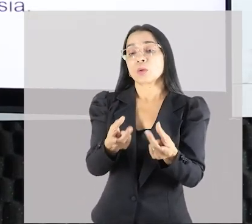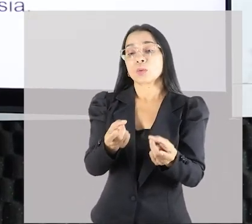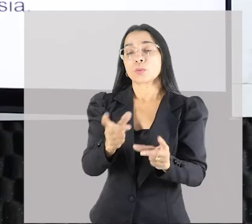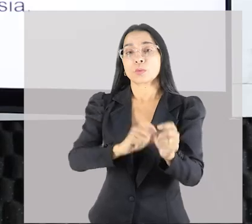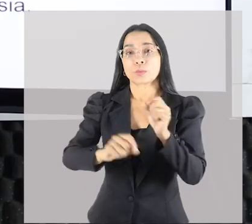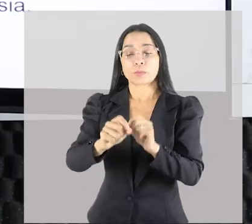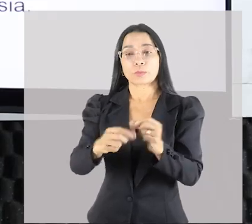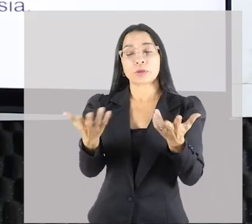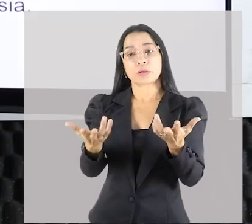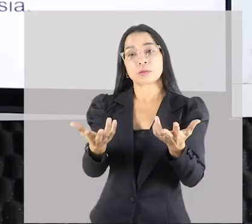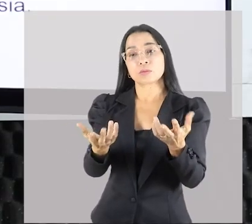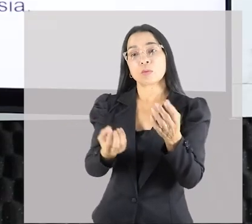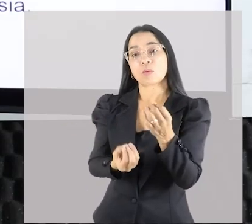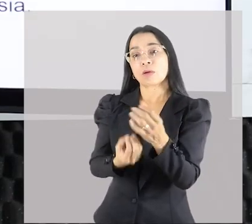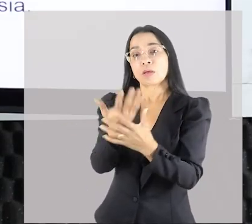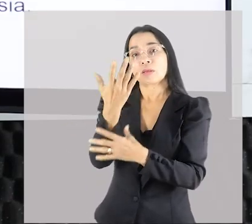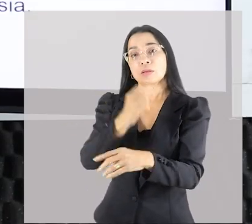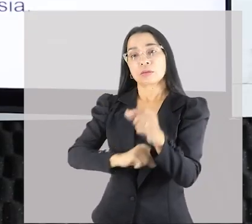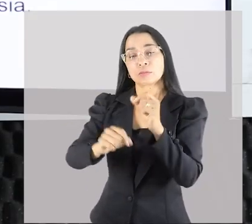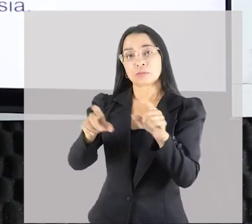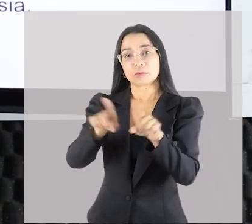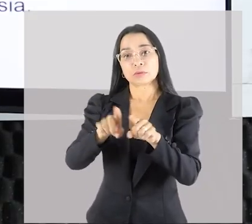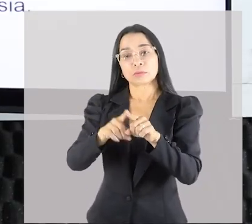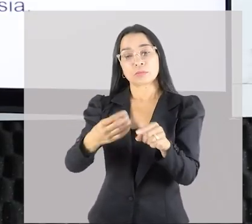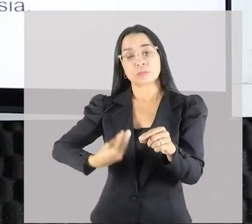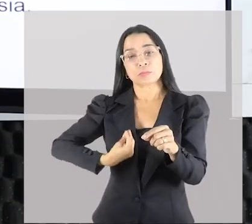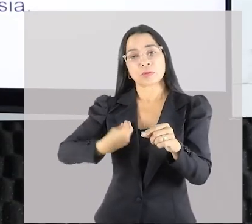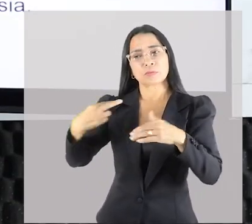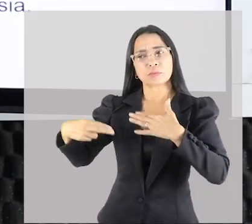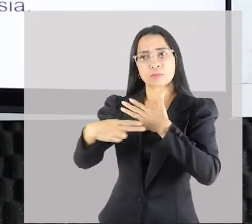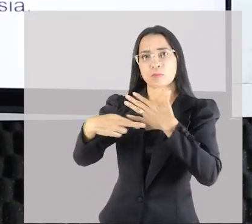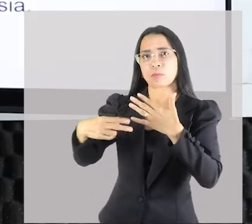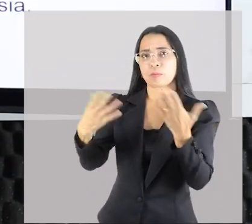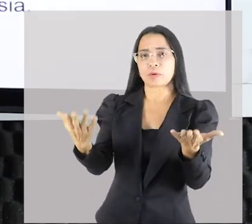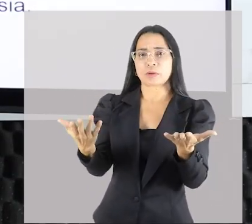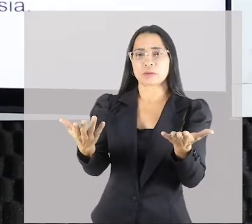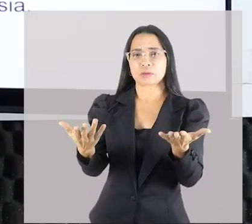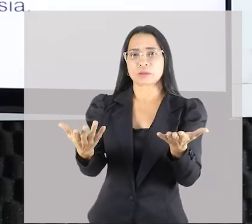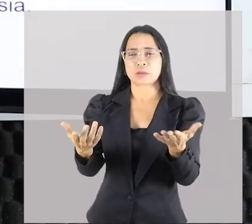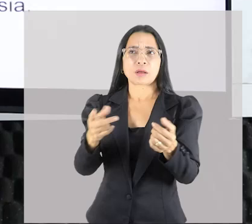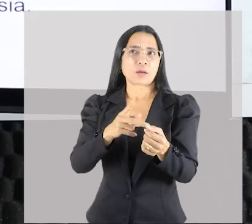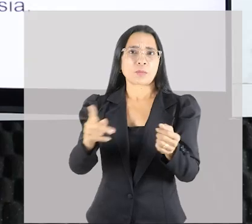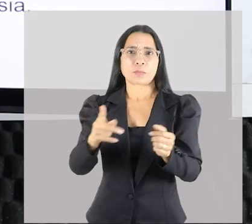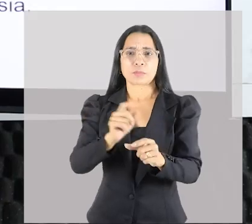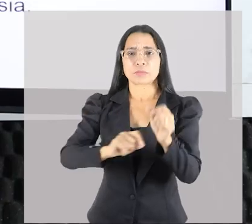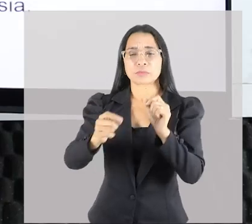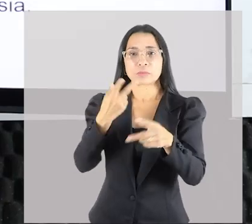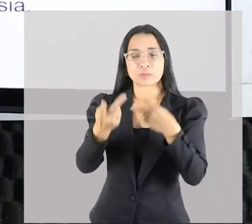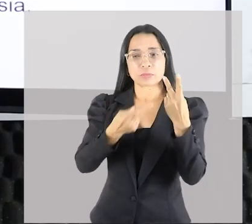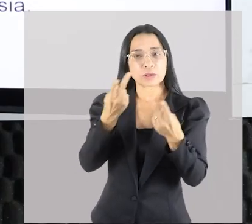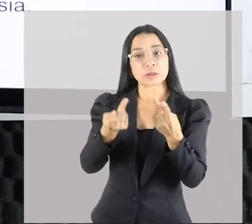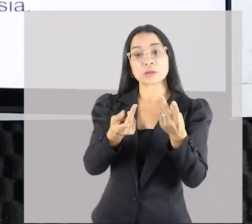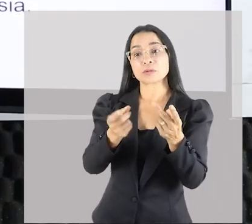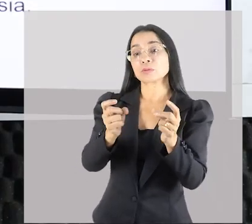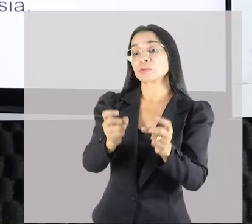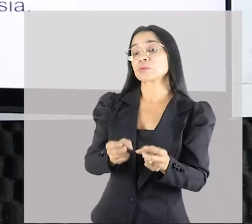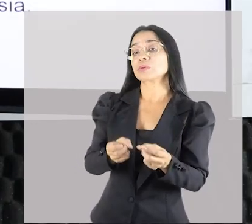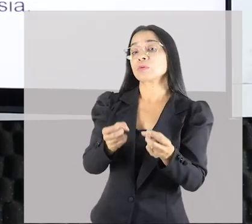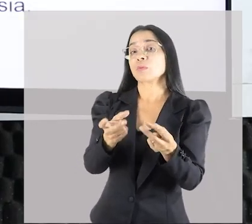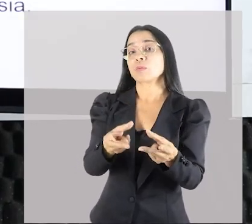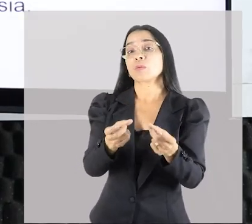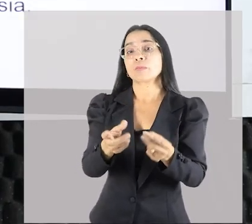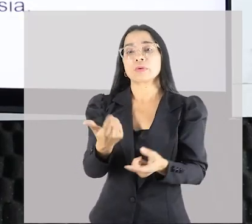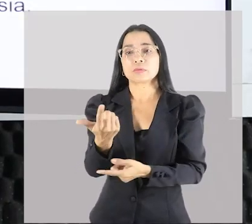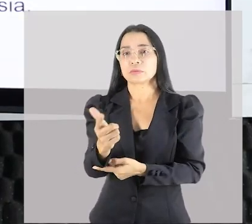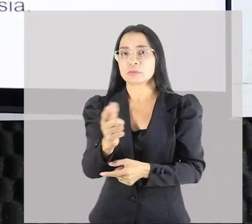renascimento desse comércio, e também da vida urbana. Bom, professor, mas o senhor está falando de um comércio, não existia comércio no feudalismo? Nós